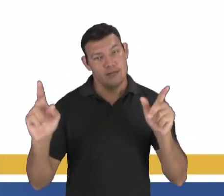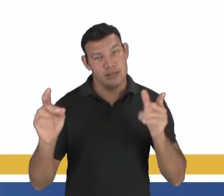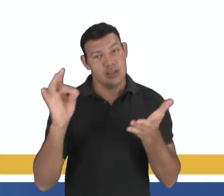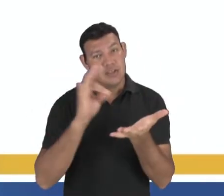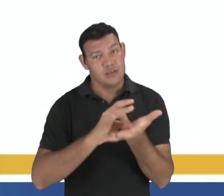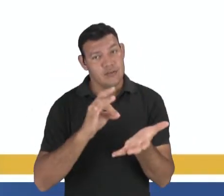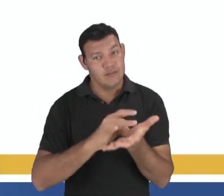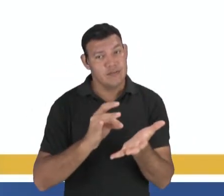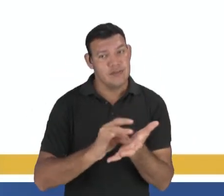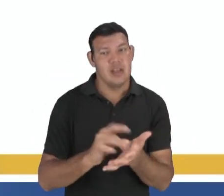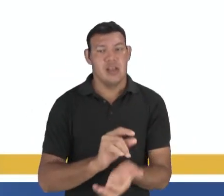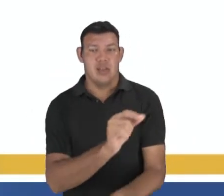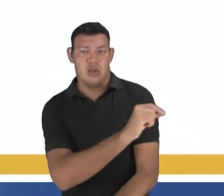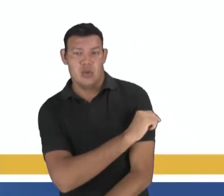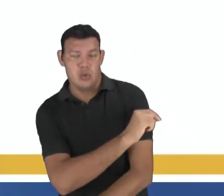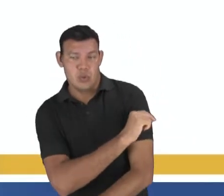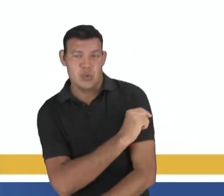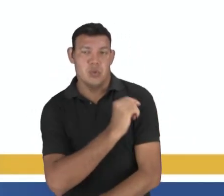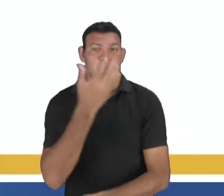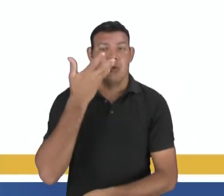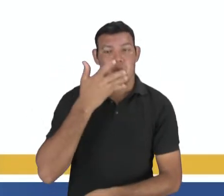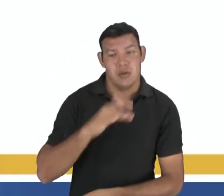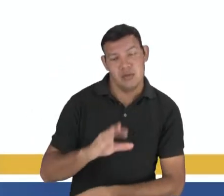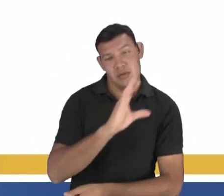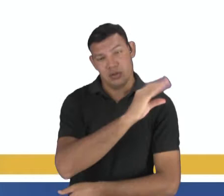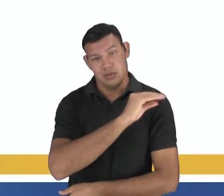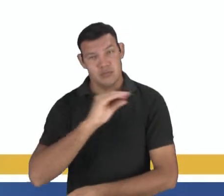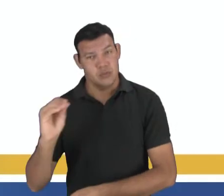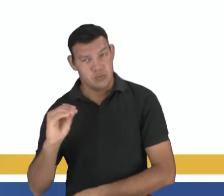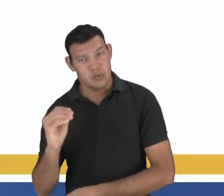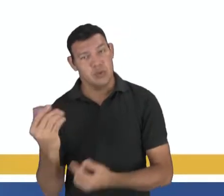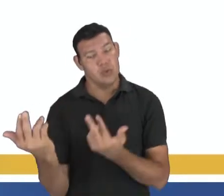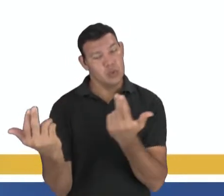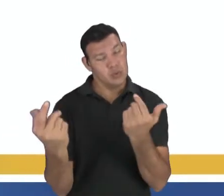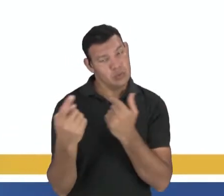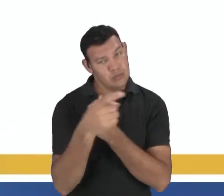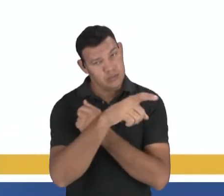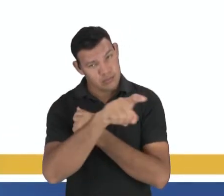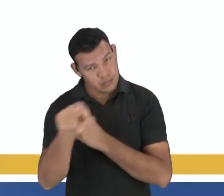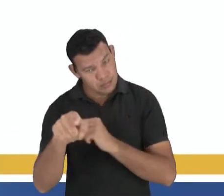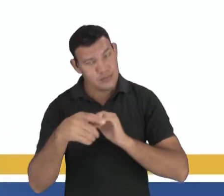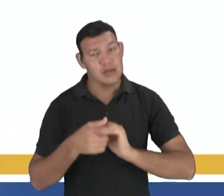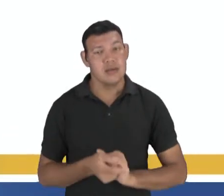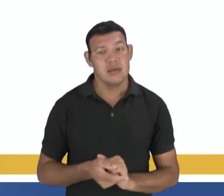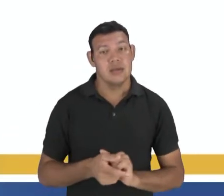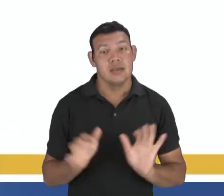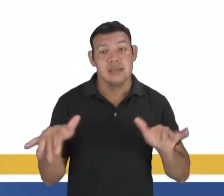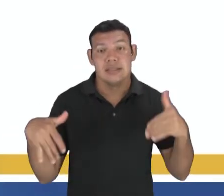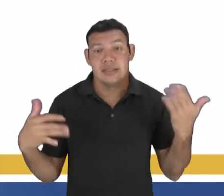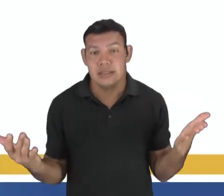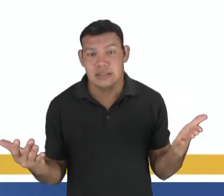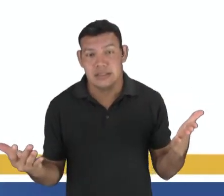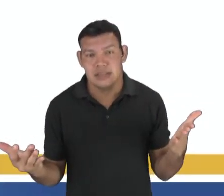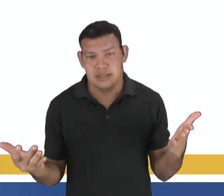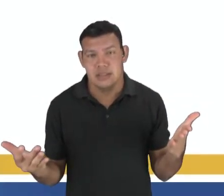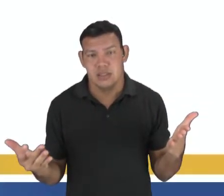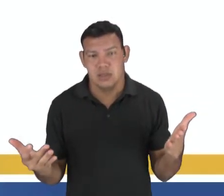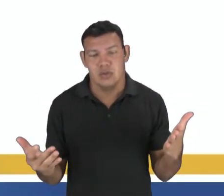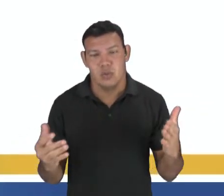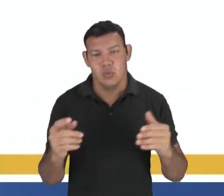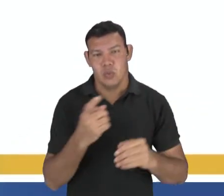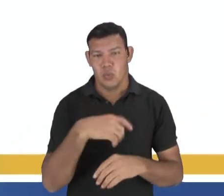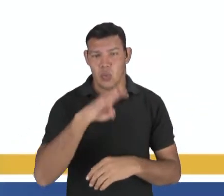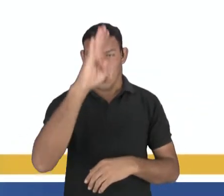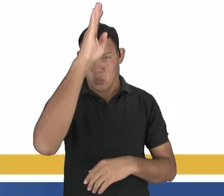cada aluno, de cada criança, adolescente como você. Daí que, ao chegar à